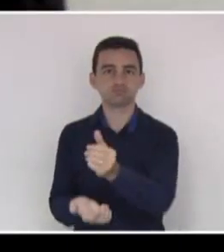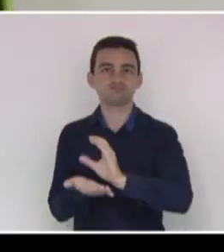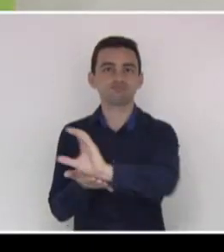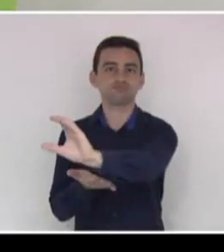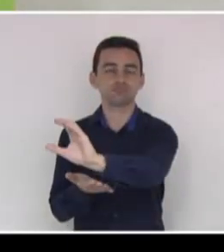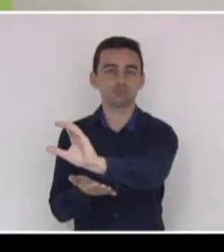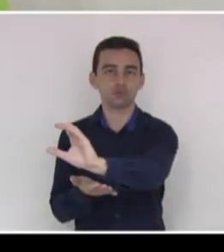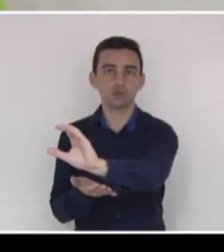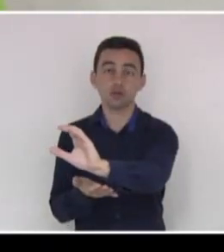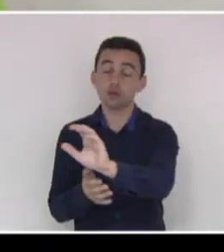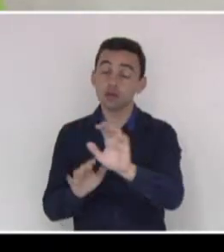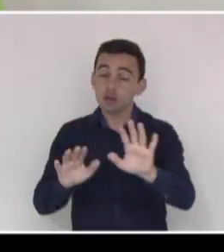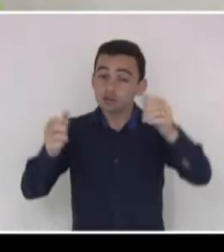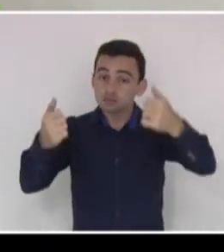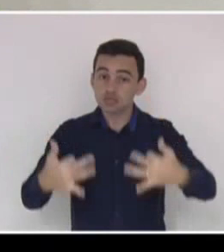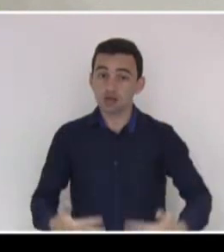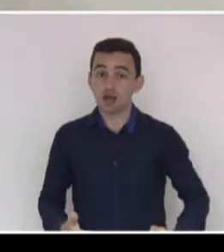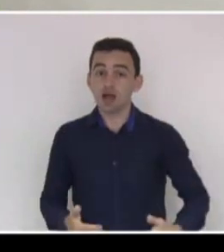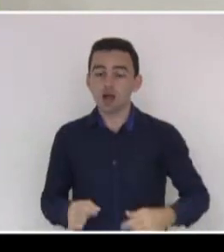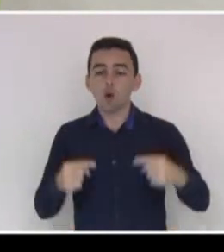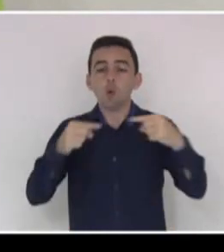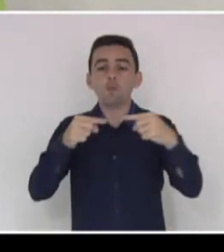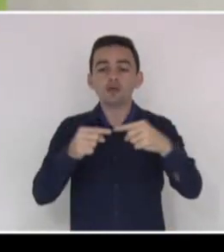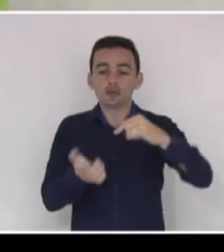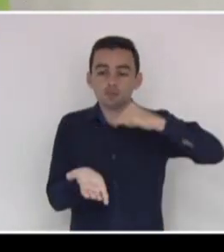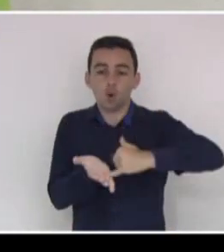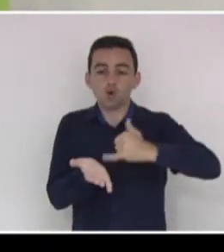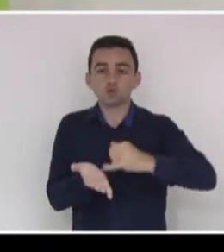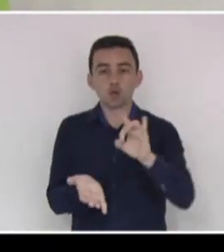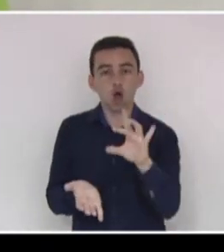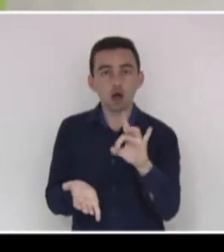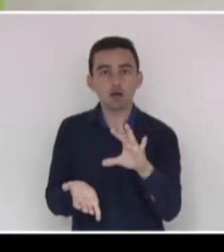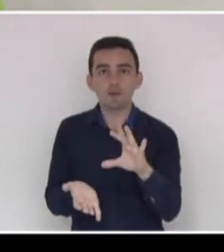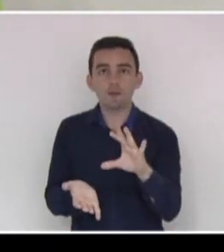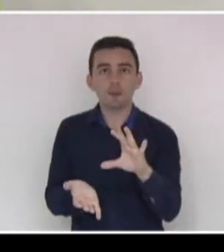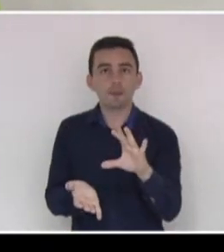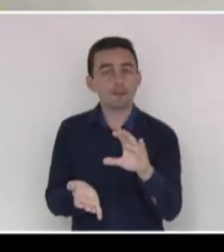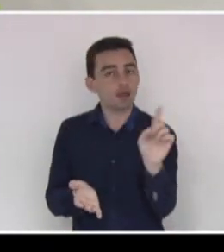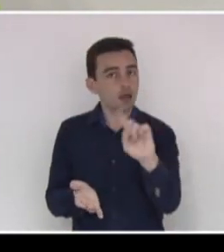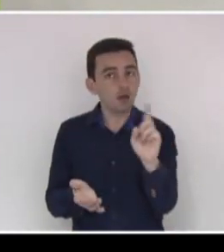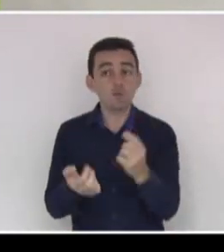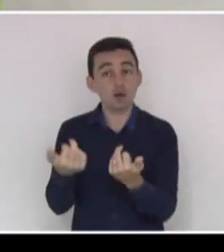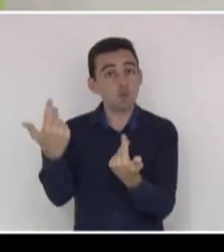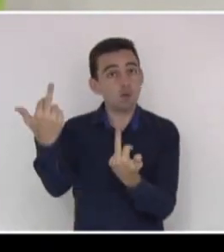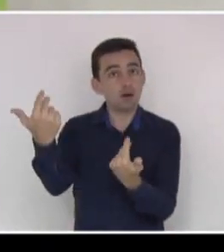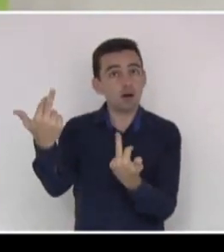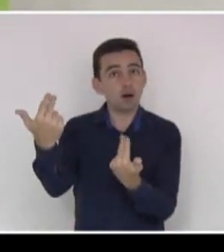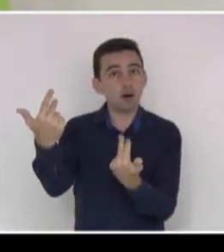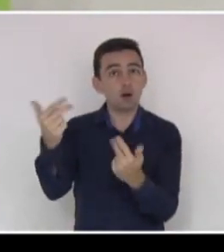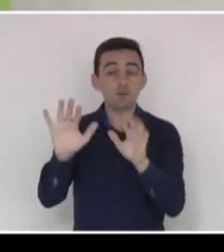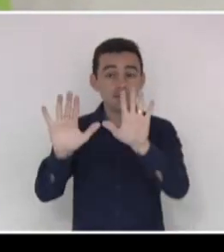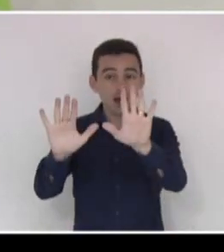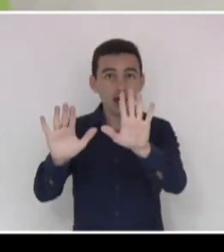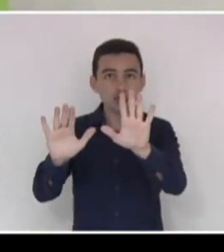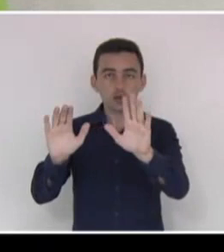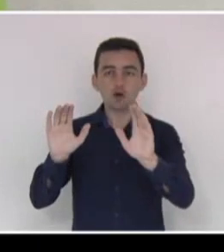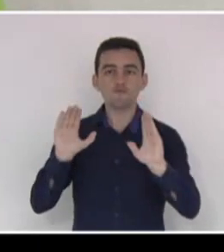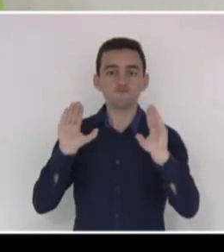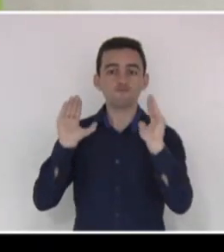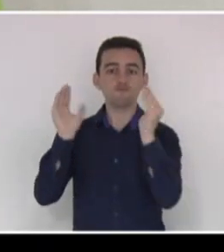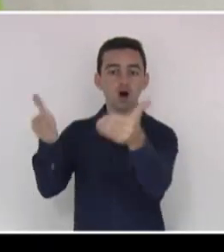um imposto, é importante que se diga. É o mesmo imposto, só que ele fica concentrado